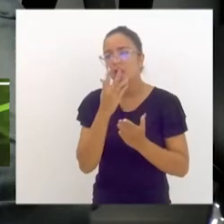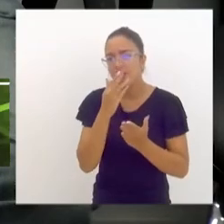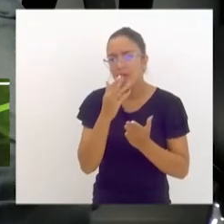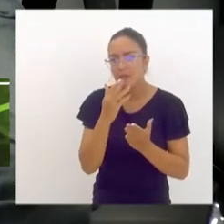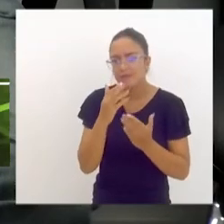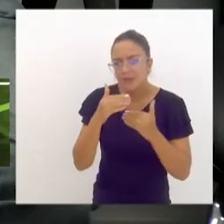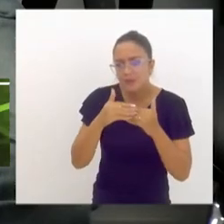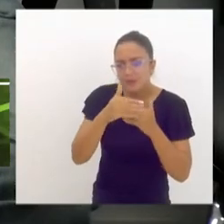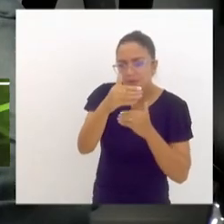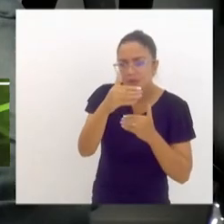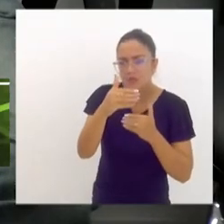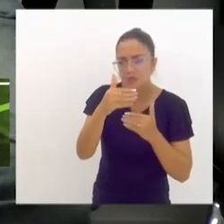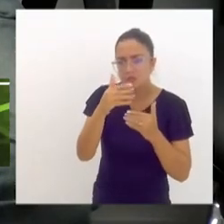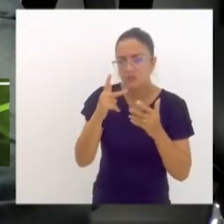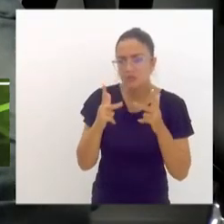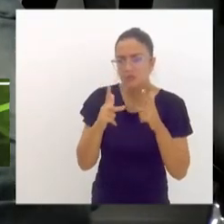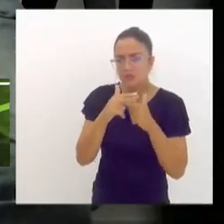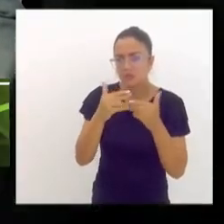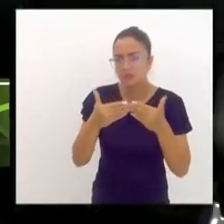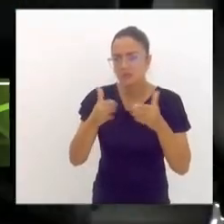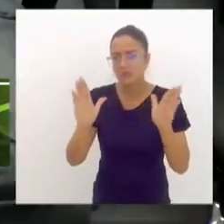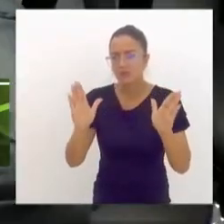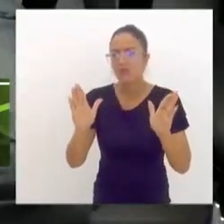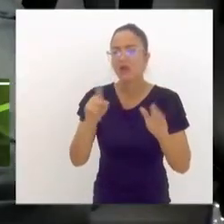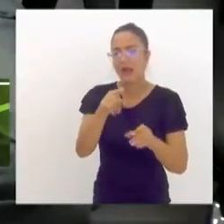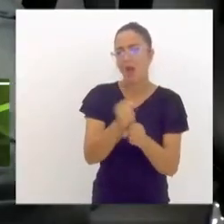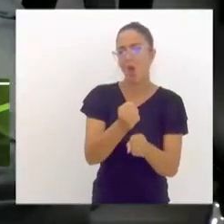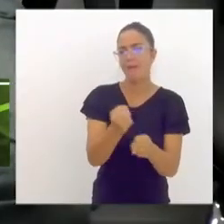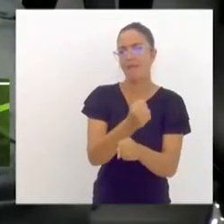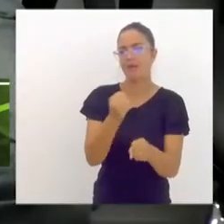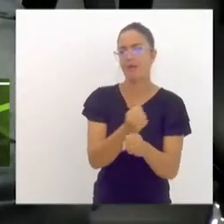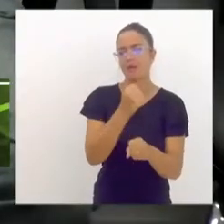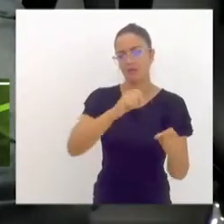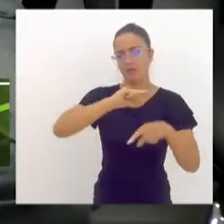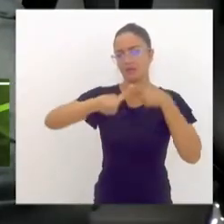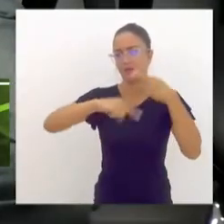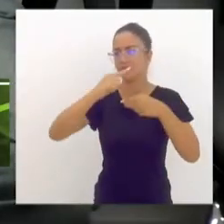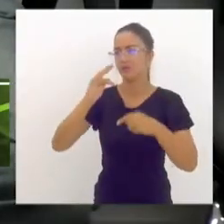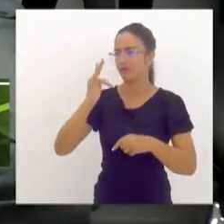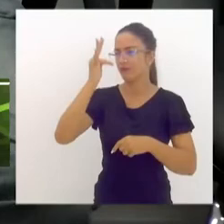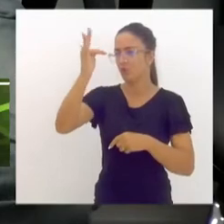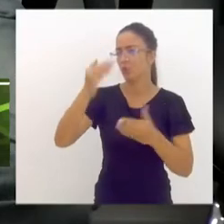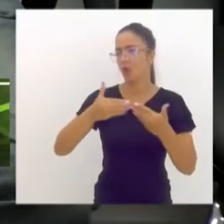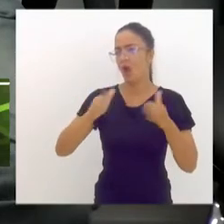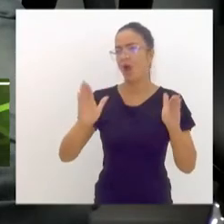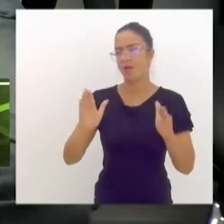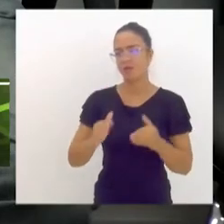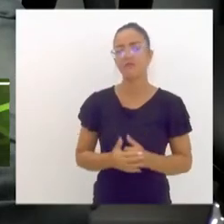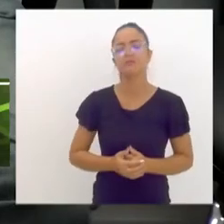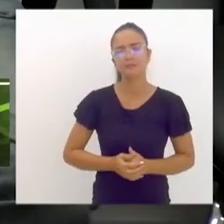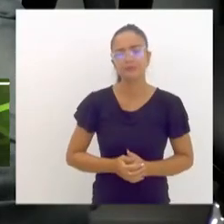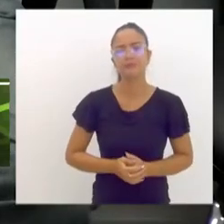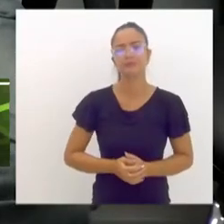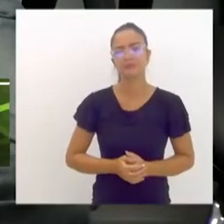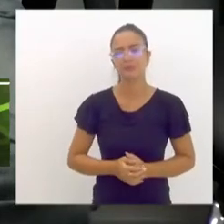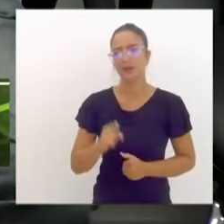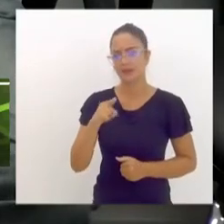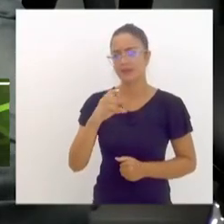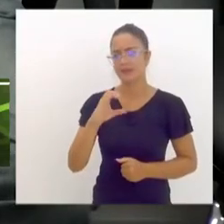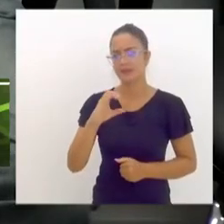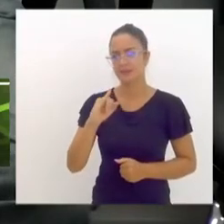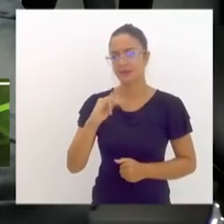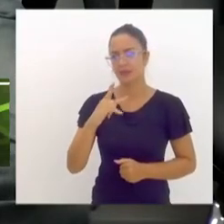Ainda está em obras, ainda está em vistas de